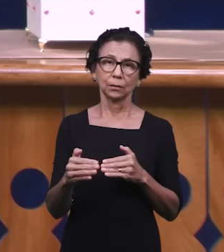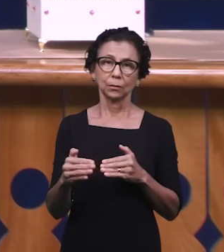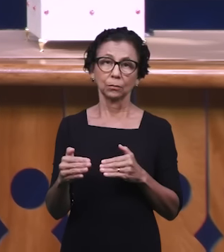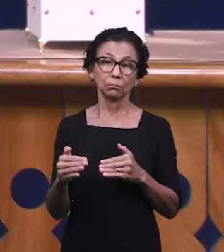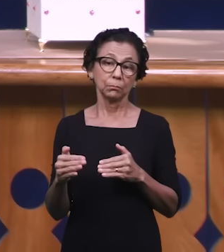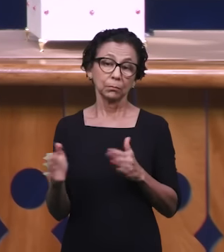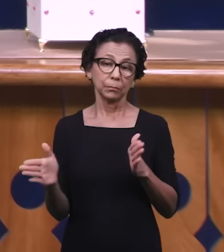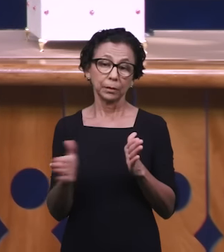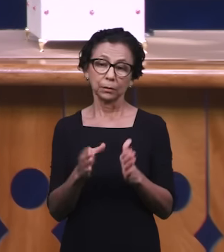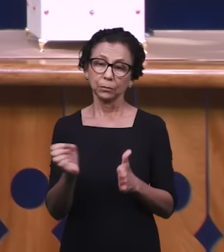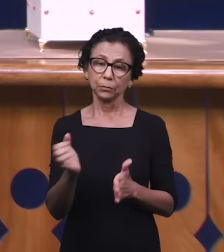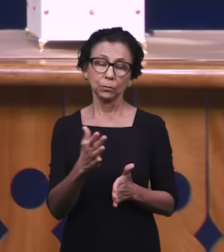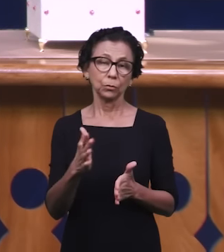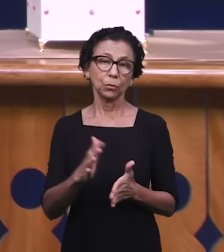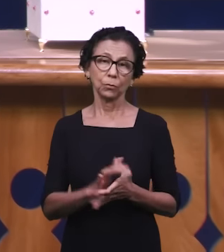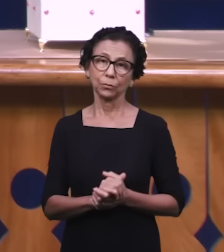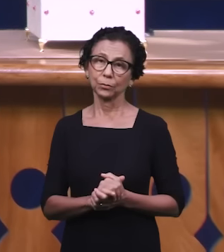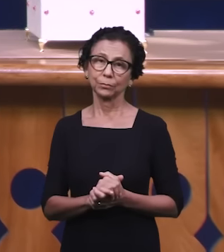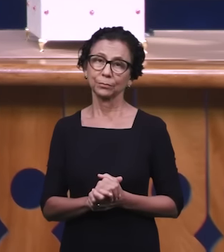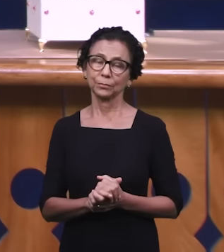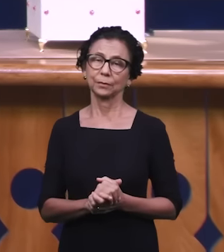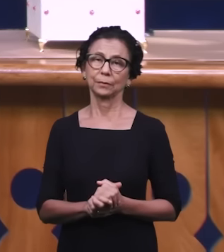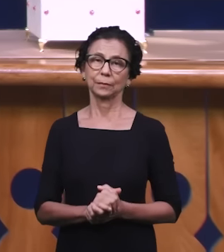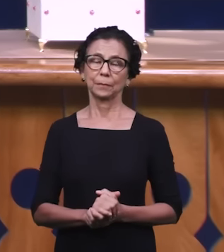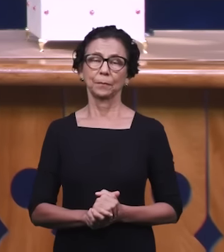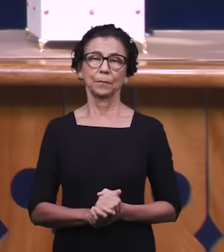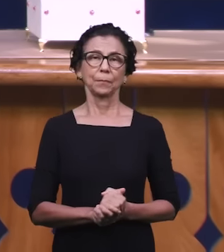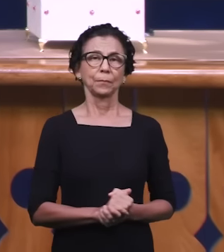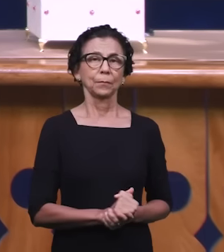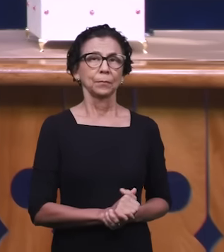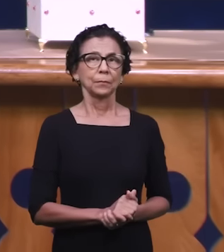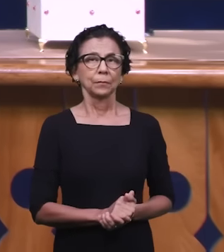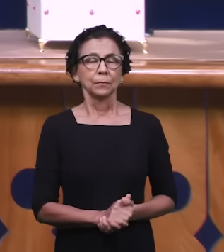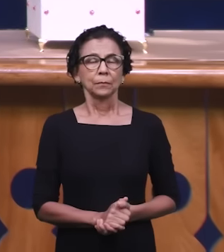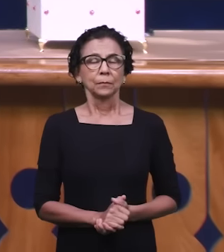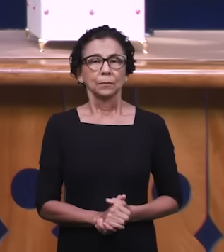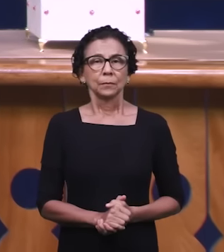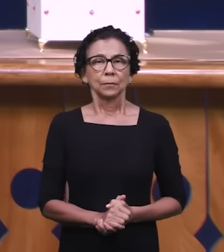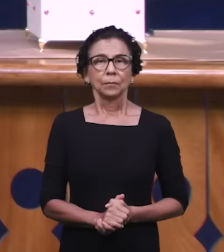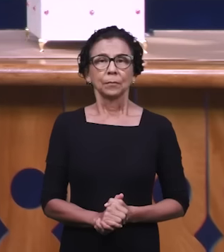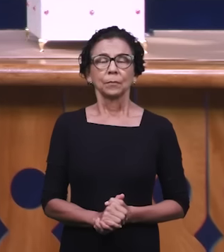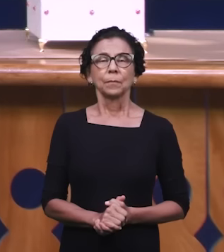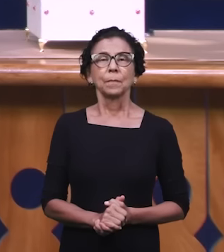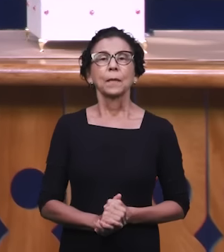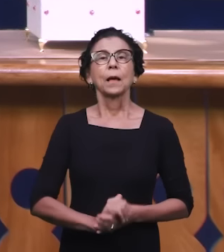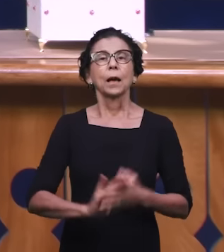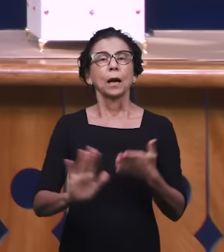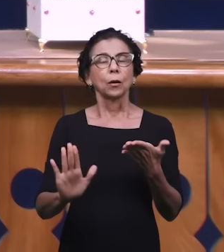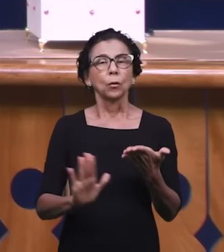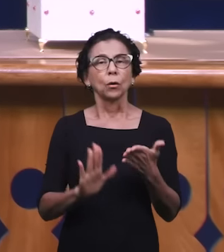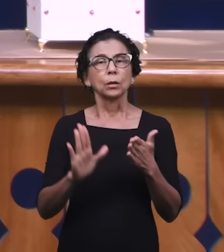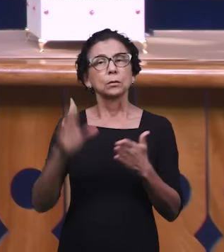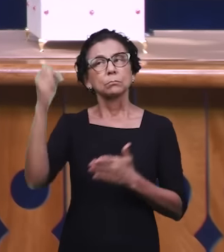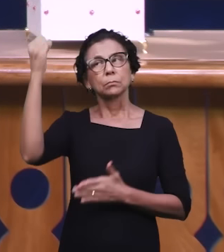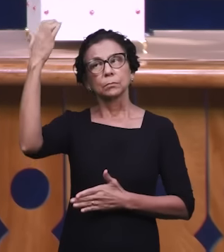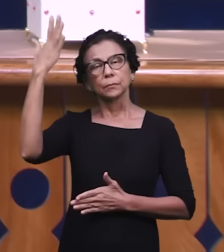que não seria mais da letra, a escritura somente inspirada, mas a escritura agora com a revelação. E que